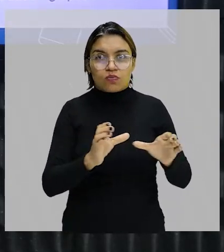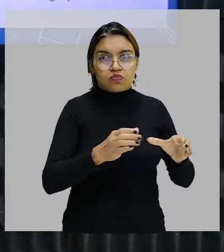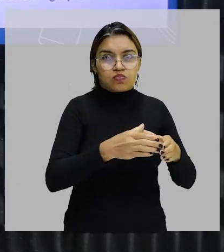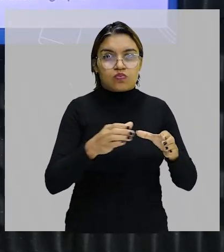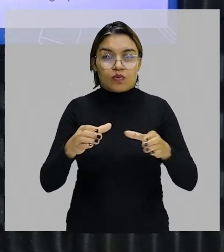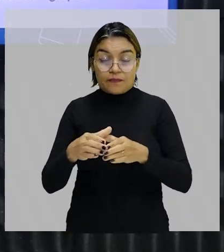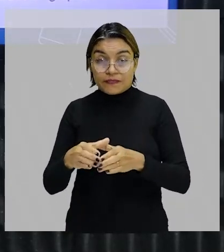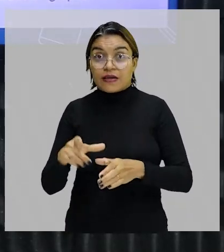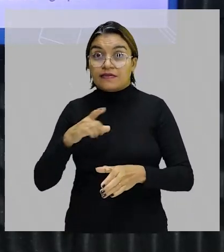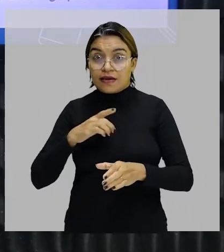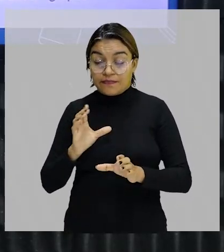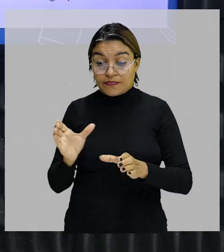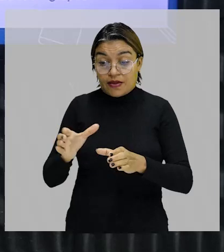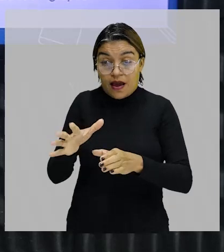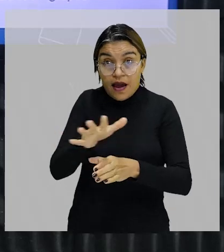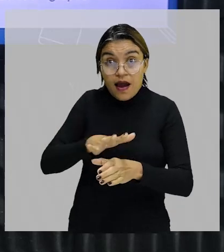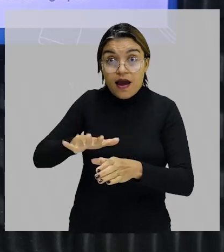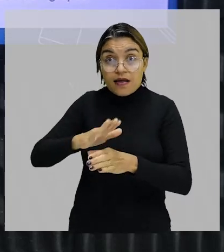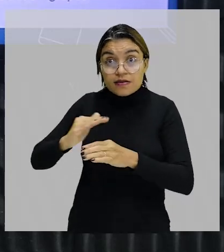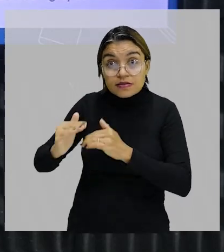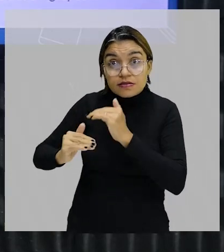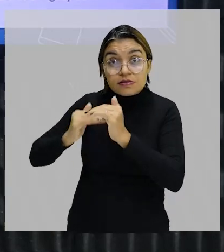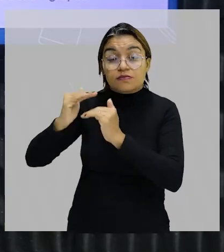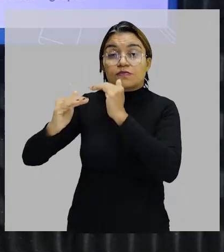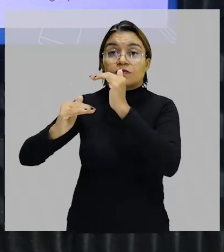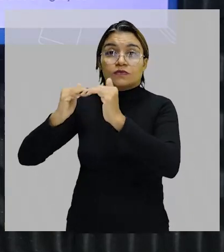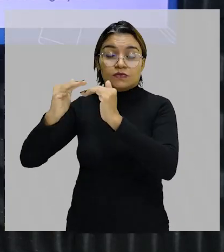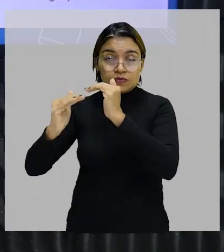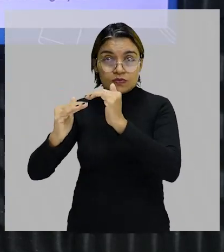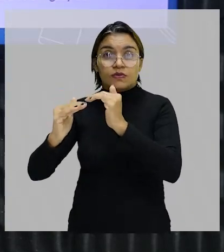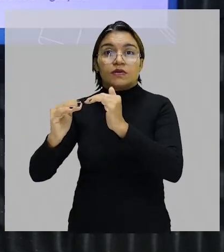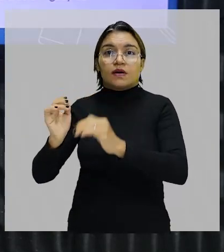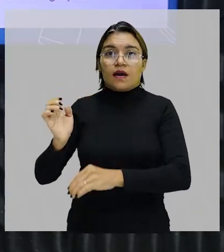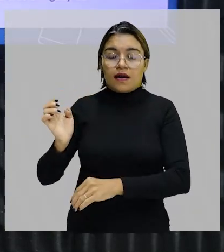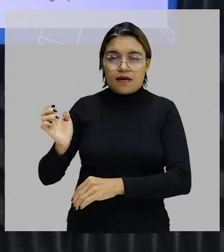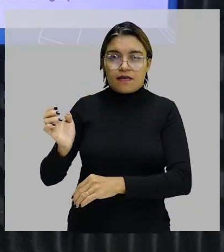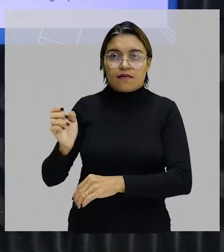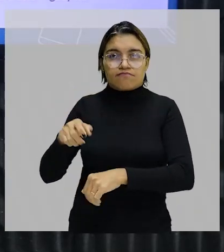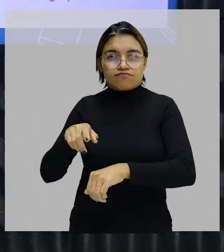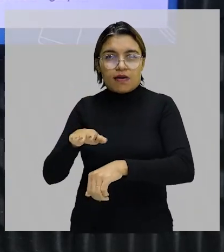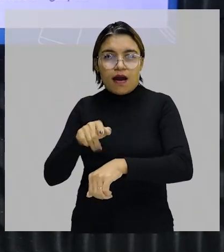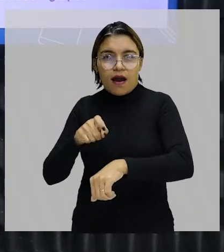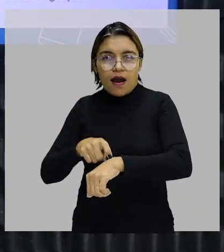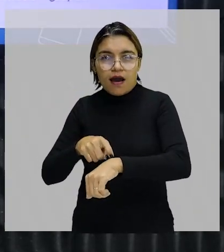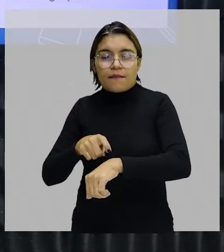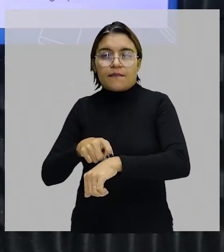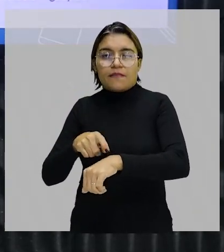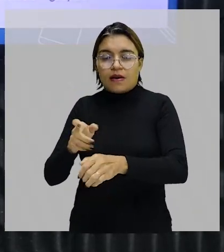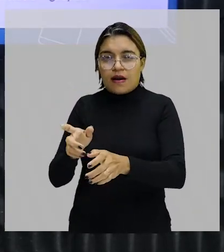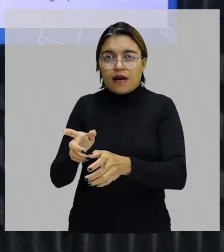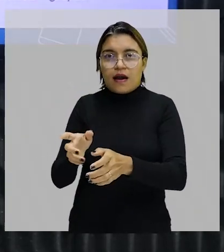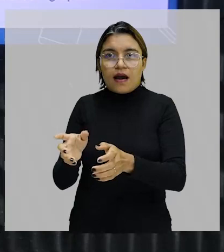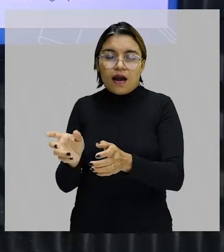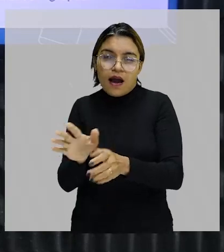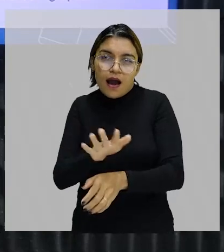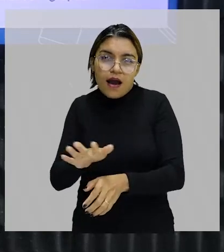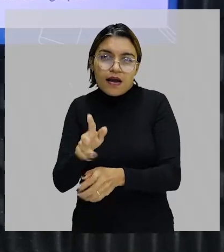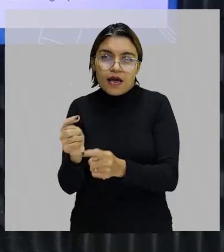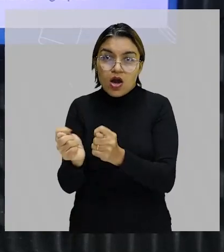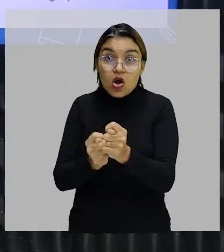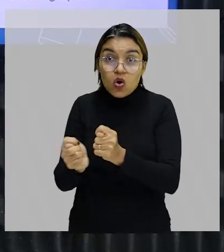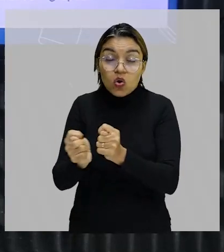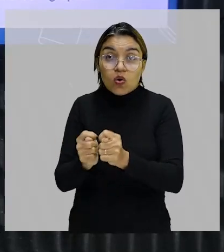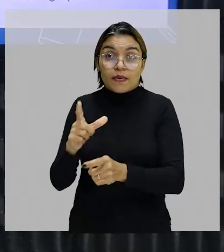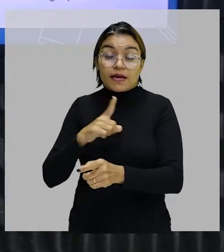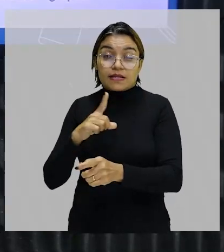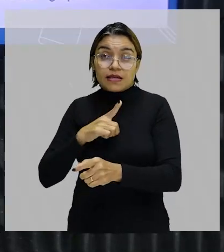desenvolvidas, áreas de classes econômicas mais abastadas economicamente, que vão, por consequência, concentrar os